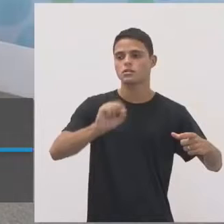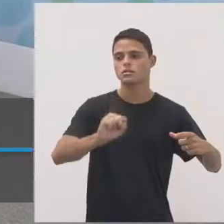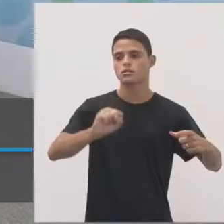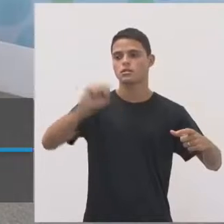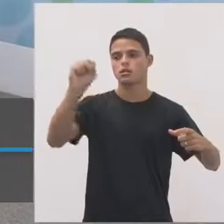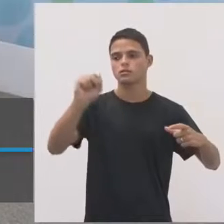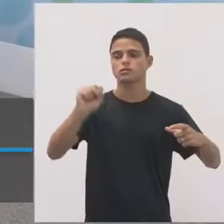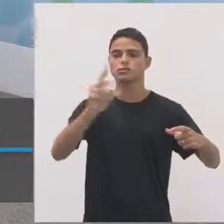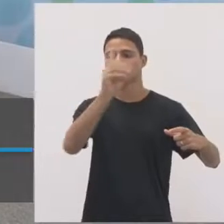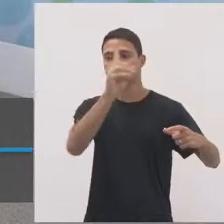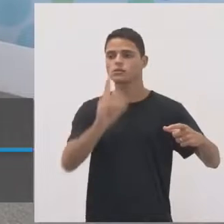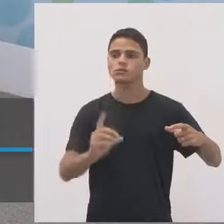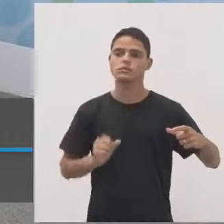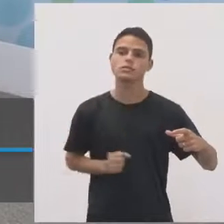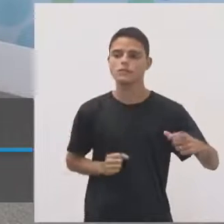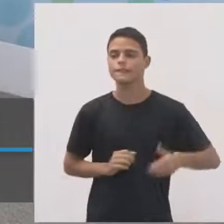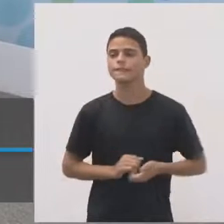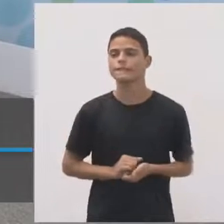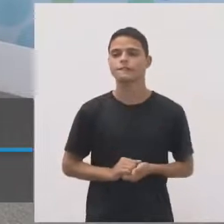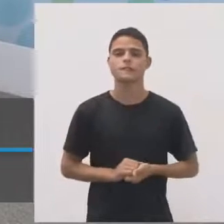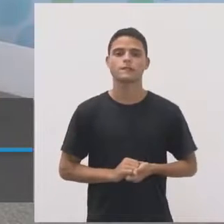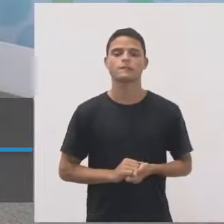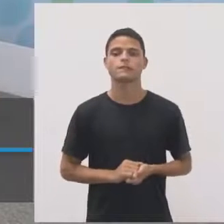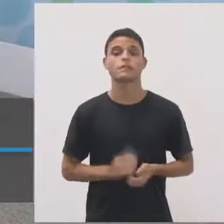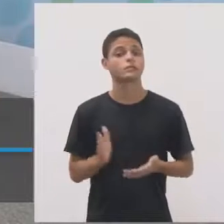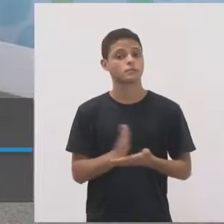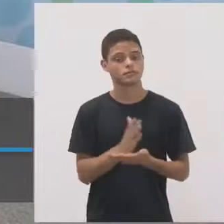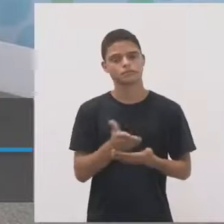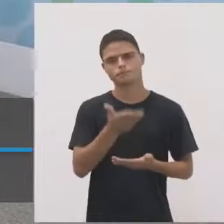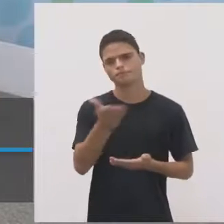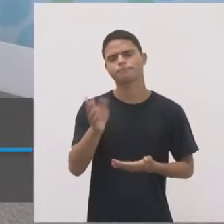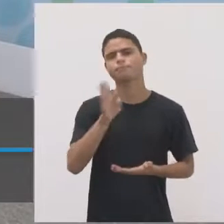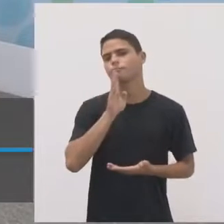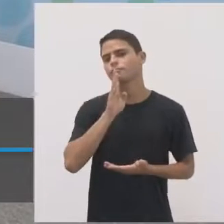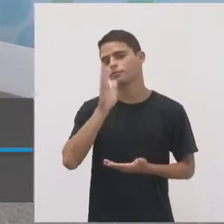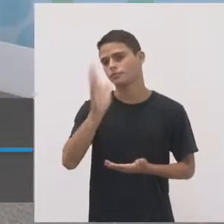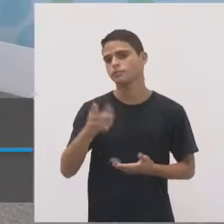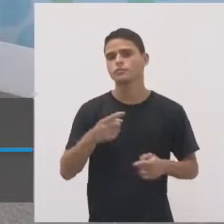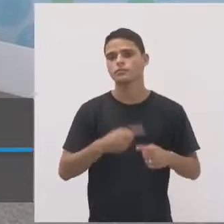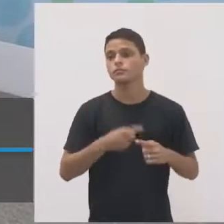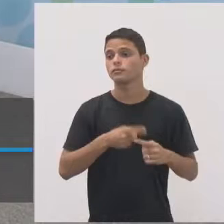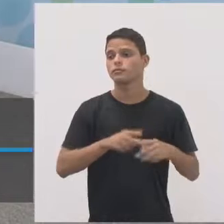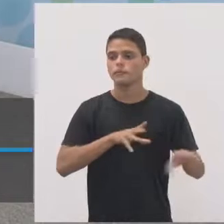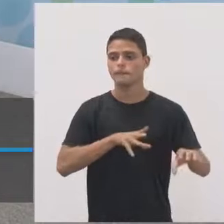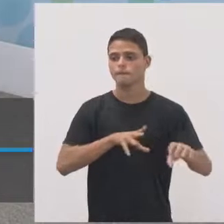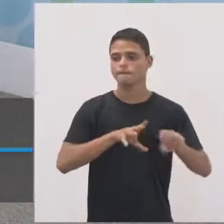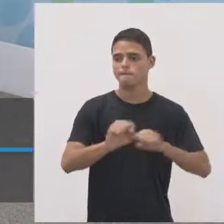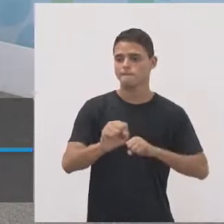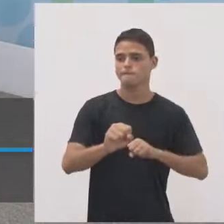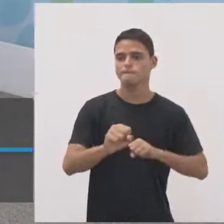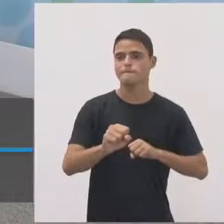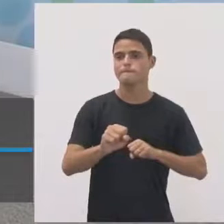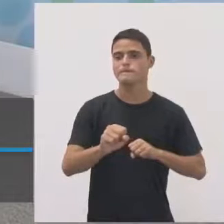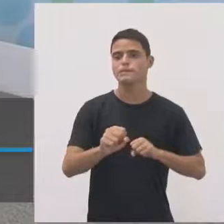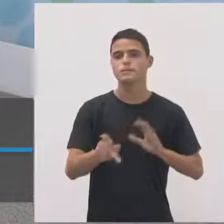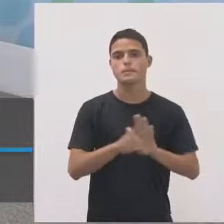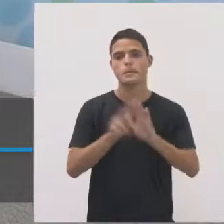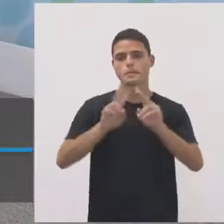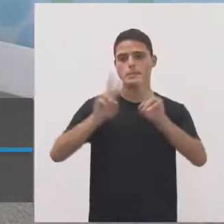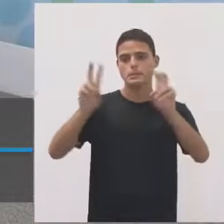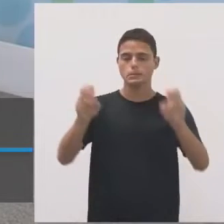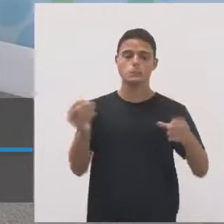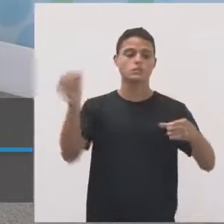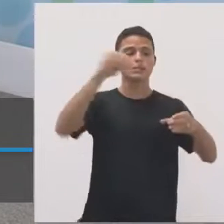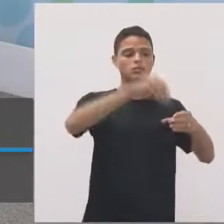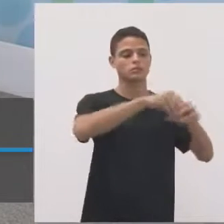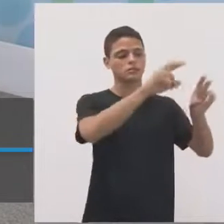do NIT lá da Centro-Sul e alguns de vocês já devem conhecer porque ele fez uma formação com a gente aqui sobre o por dentro do